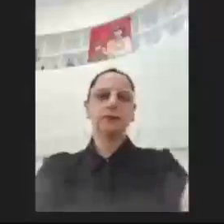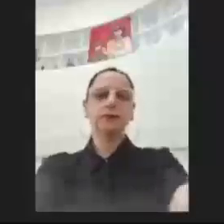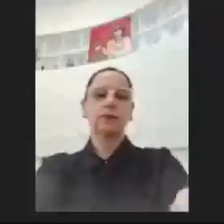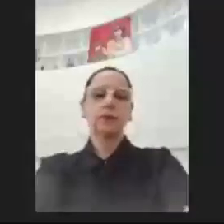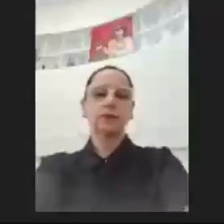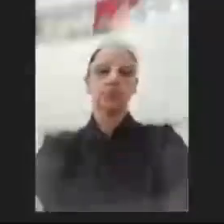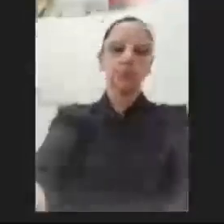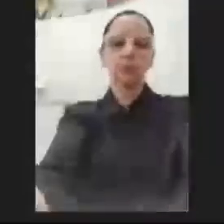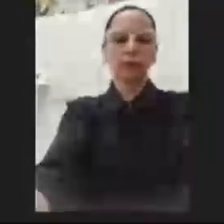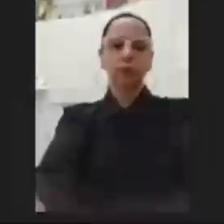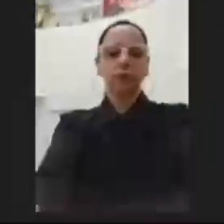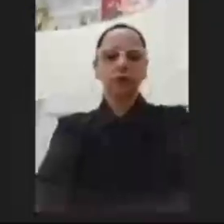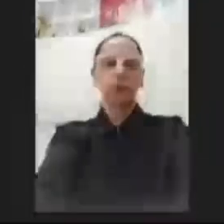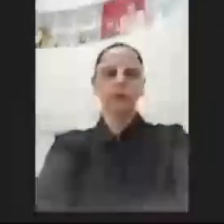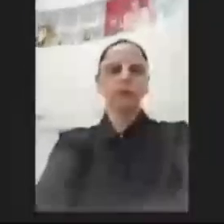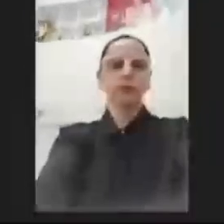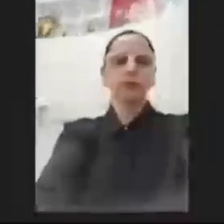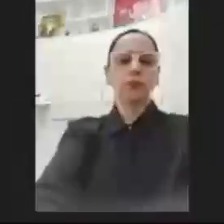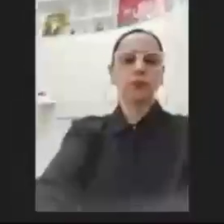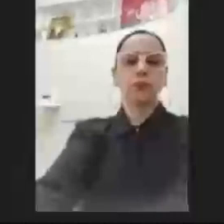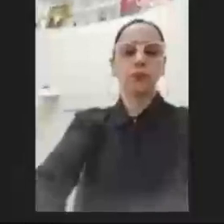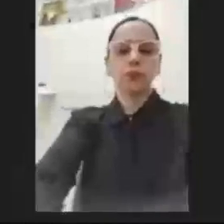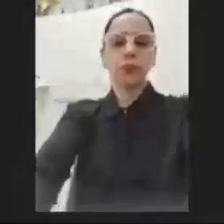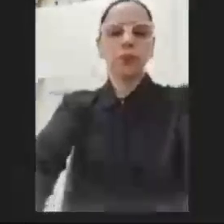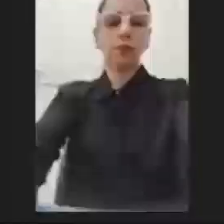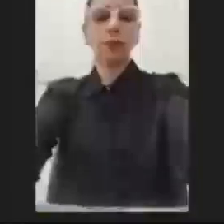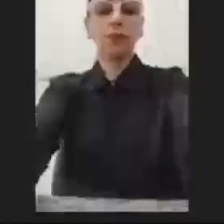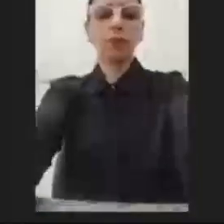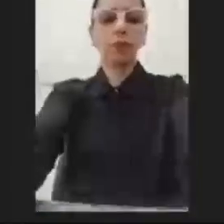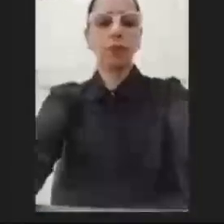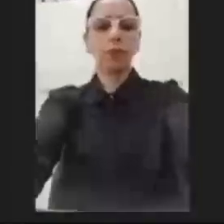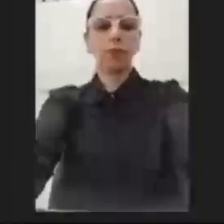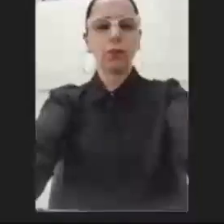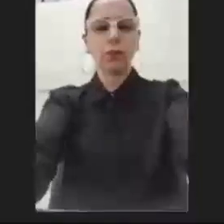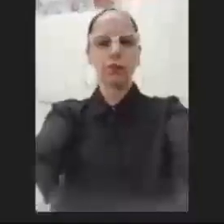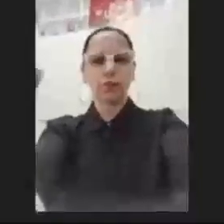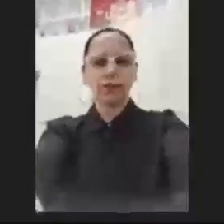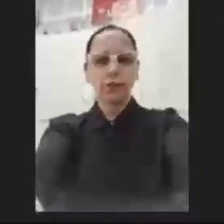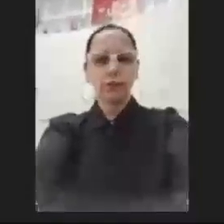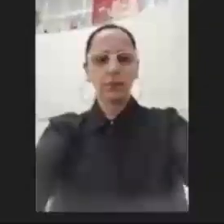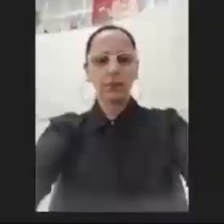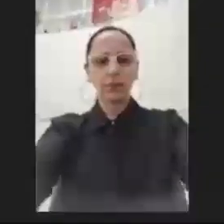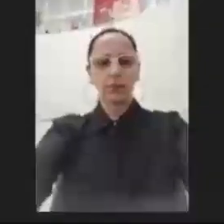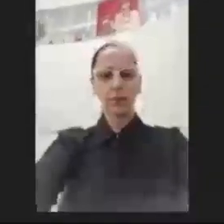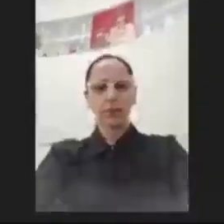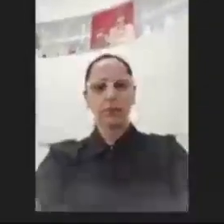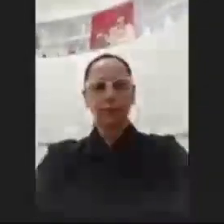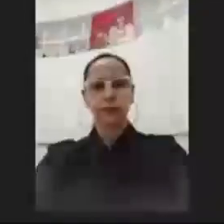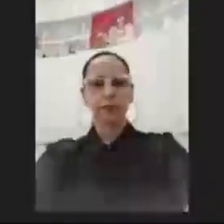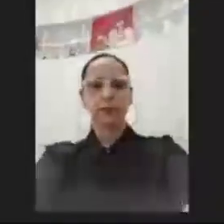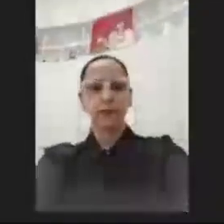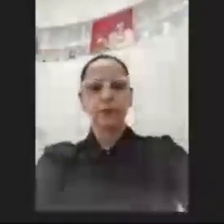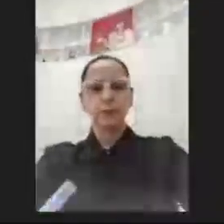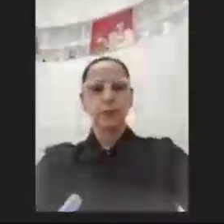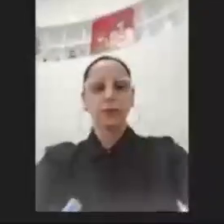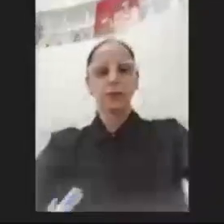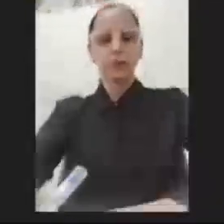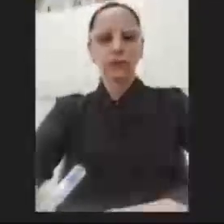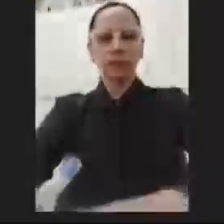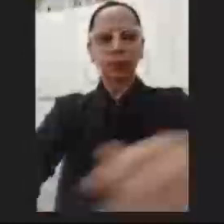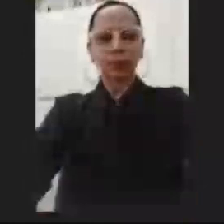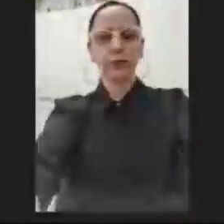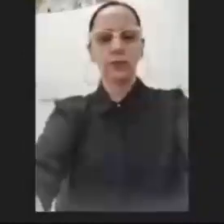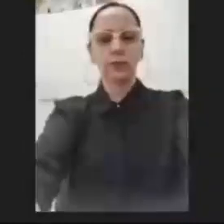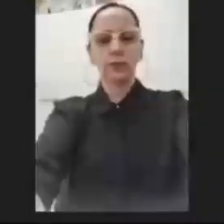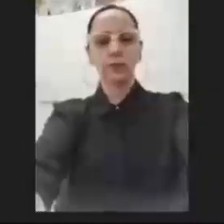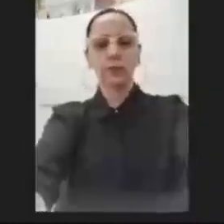que o Estado do Rio Grande do Sul, em breve, vai precisar desse apoio e que o Estado de Santa Catarina se colocou à disposição para a gente